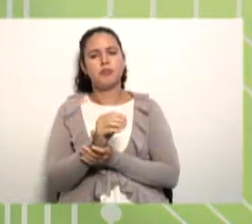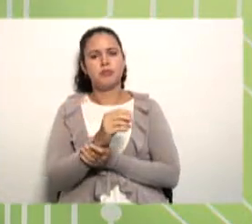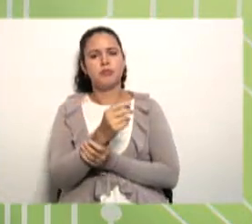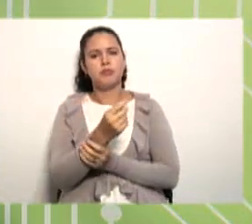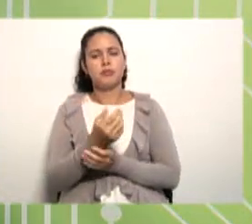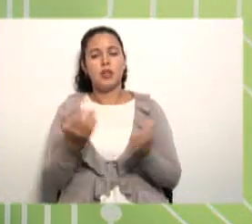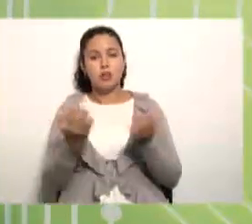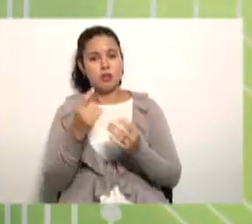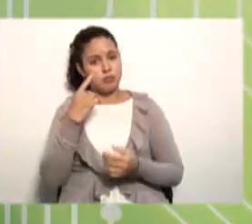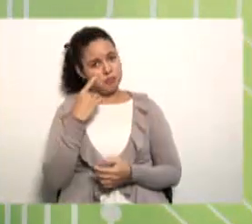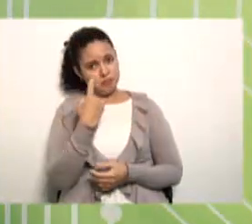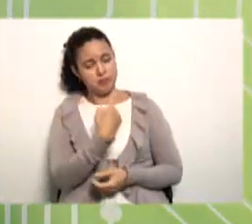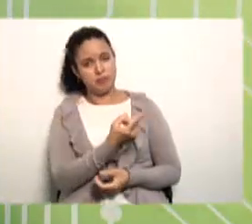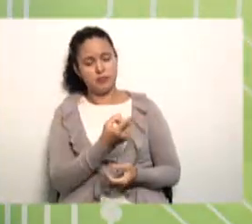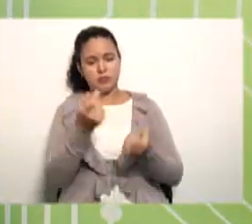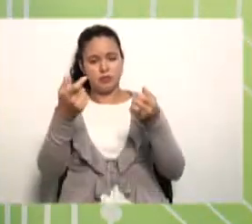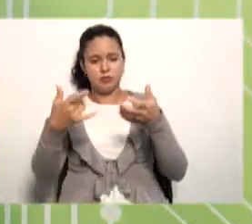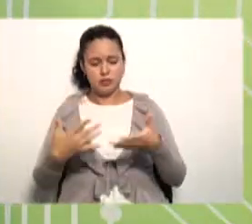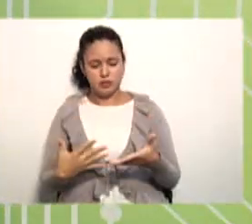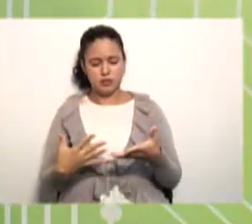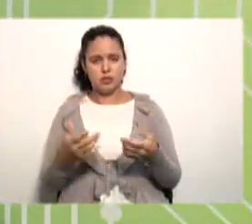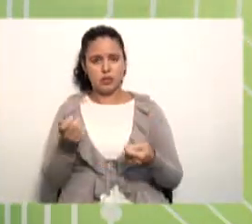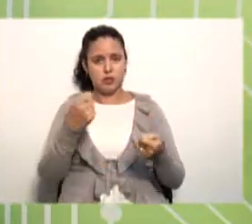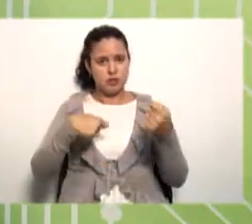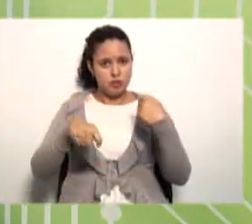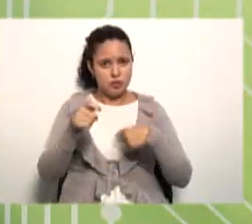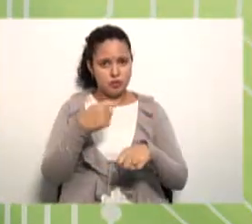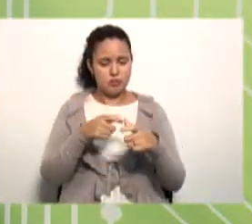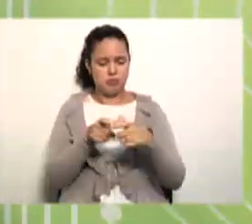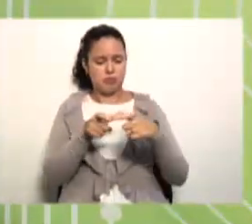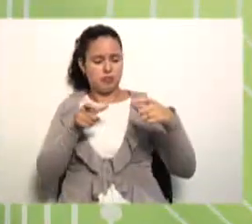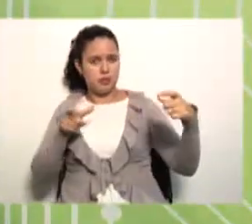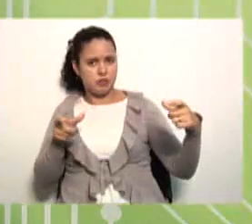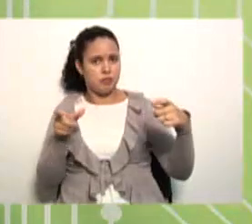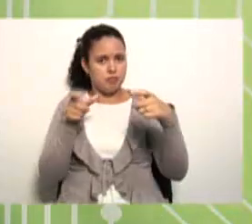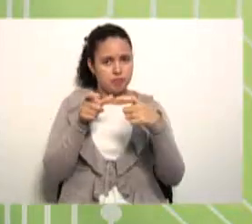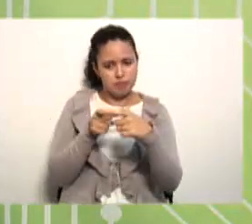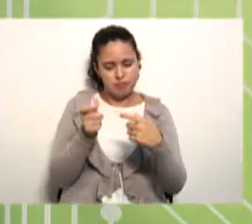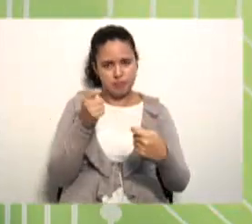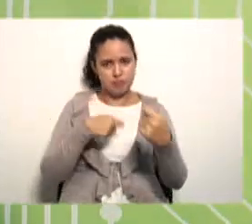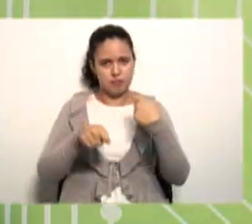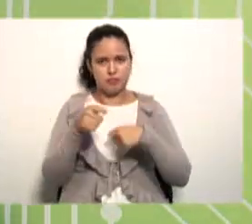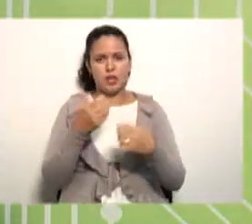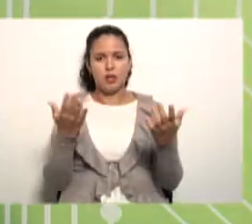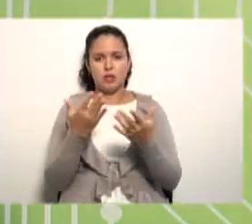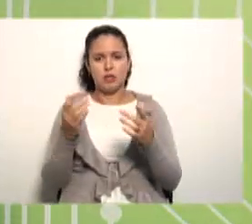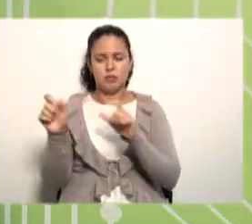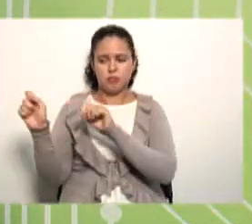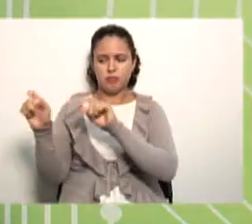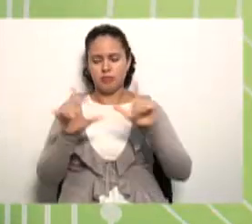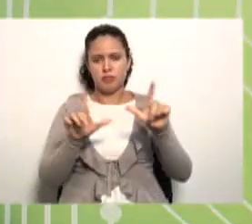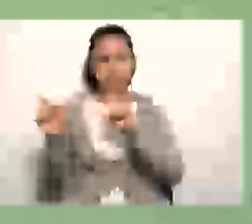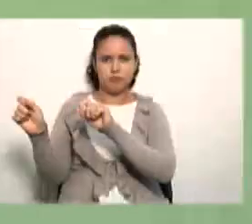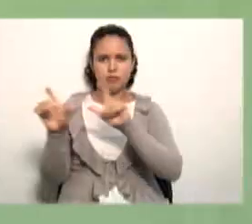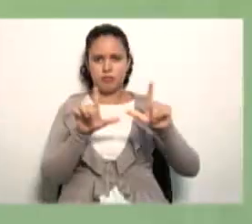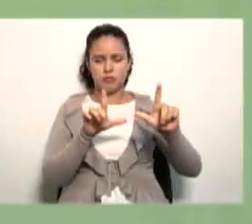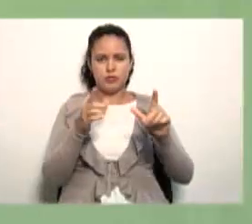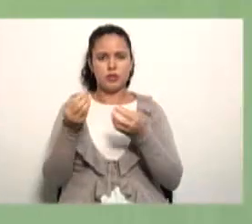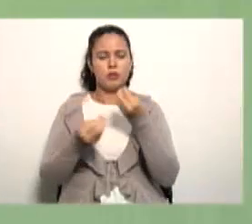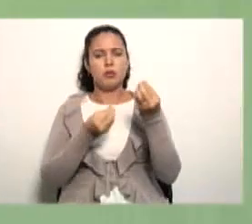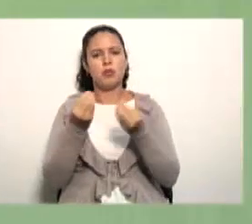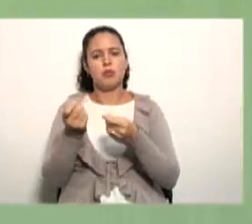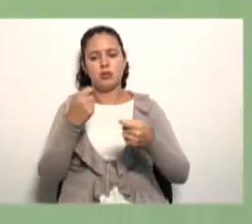no vídeo, ele explicou a economia, suas divisões como micro, macroeconomia. Nós vamos ver aqui no slide que a economia tem muito a ver com aquilo que os